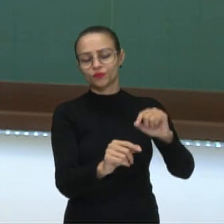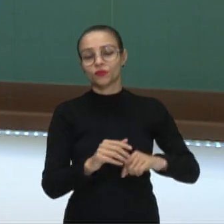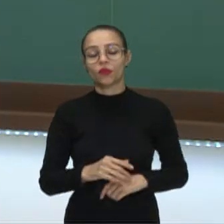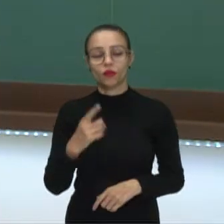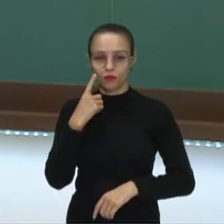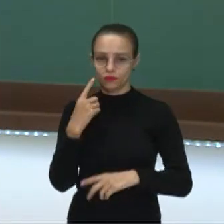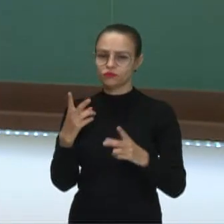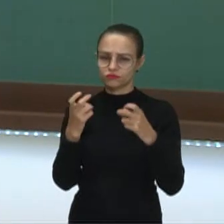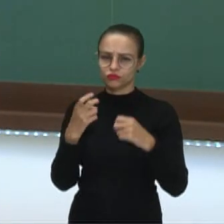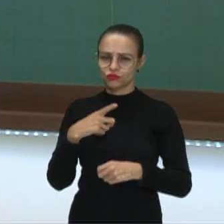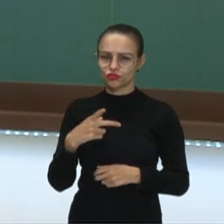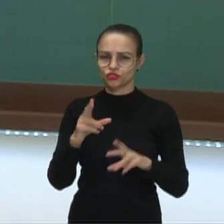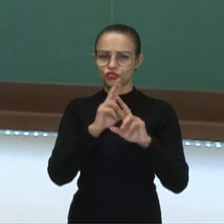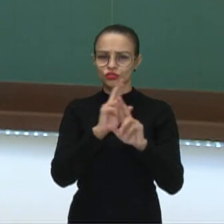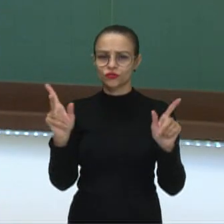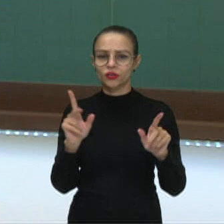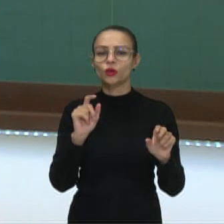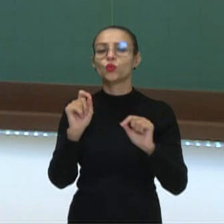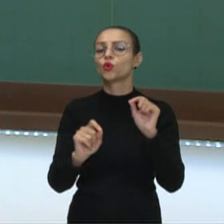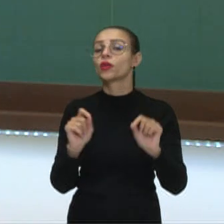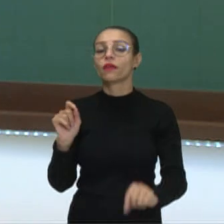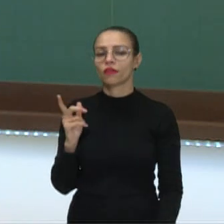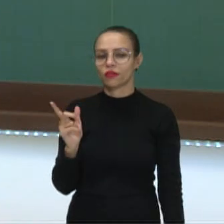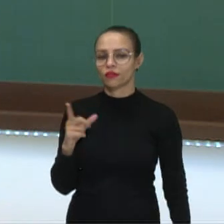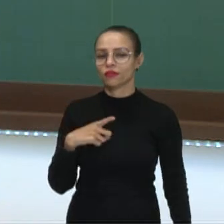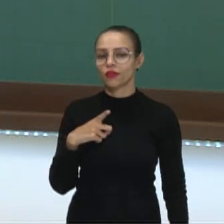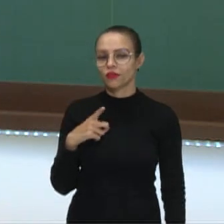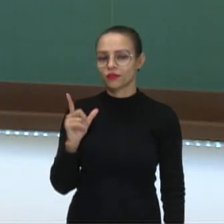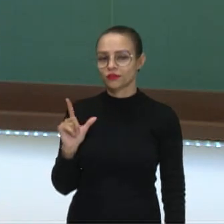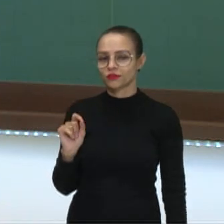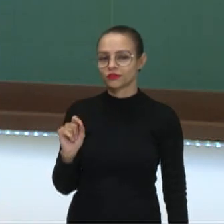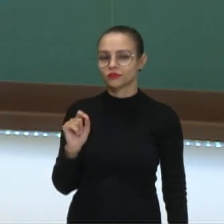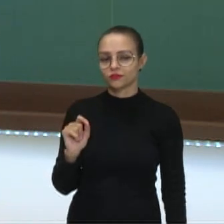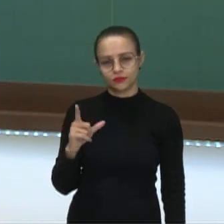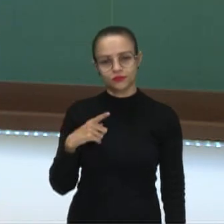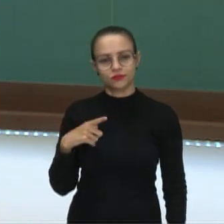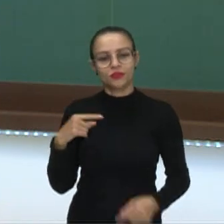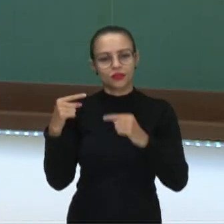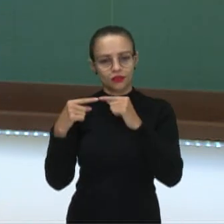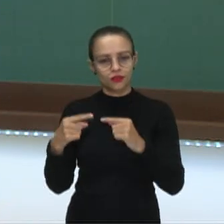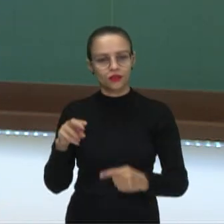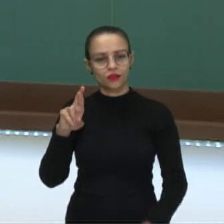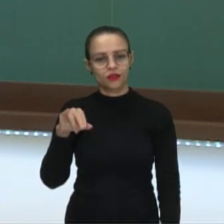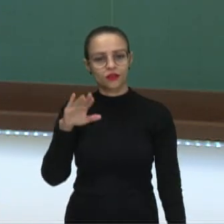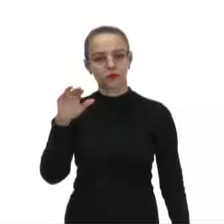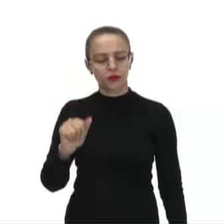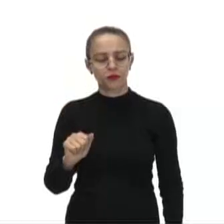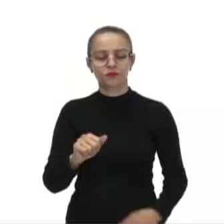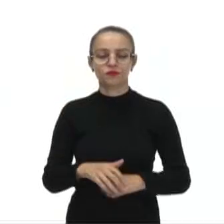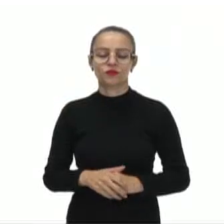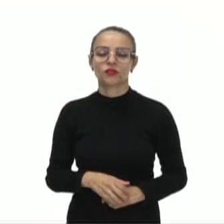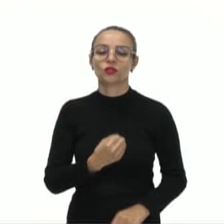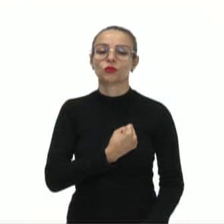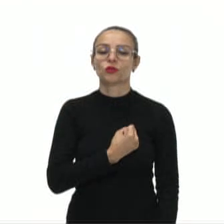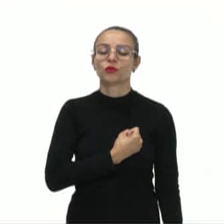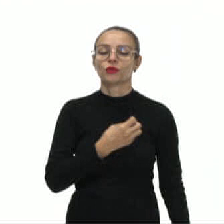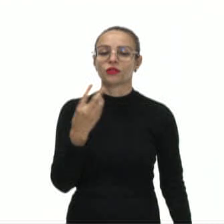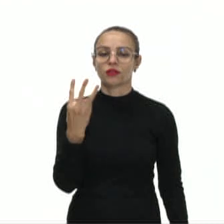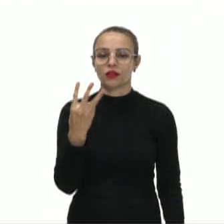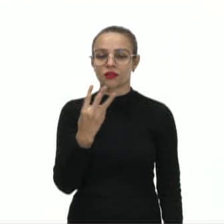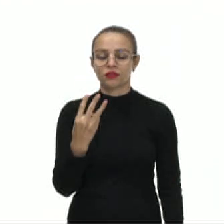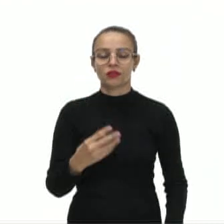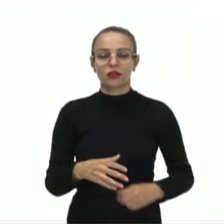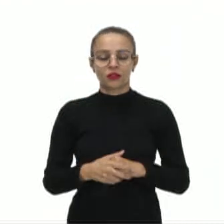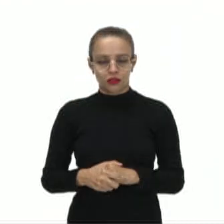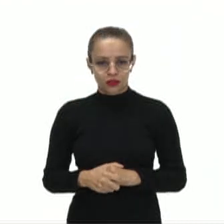nota a diferença. Qual a mais gritante aqui, fora o tema? Que tem rimas. Aí no poema 3, de Manuel